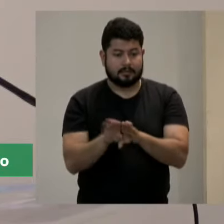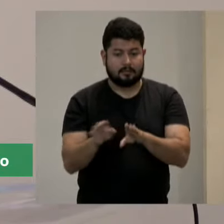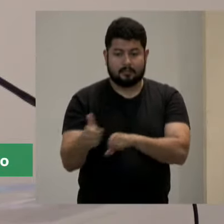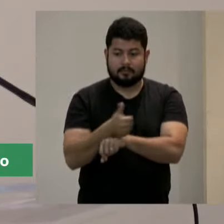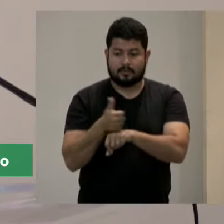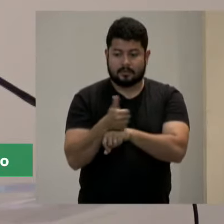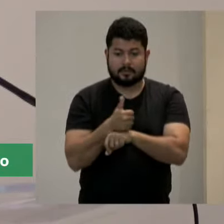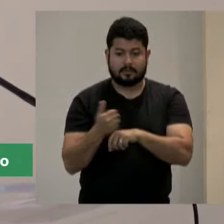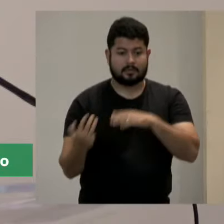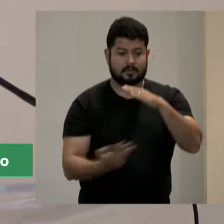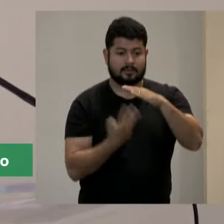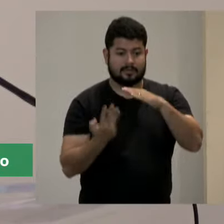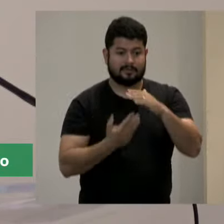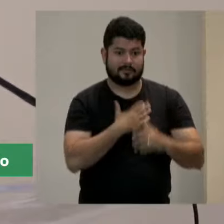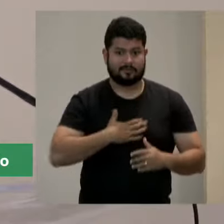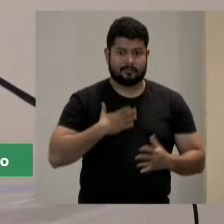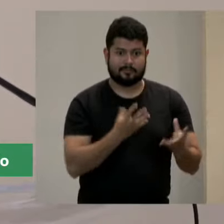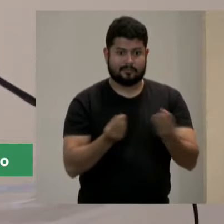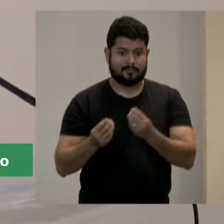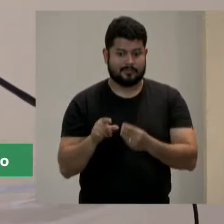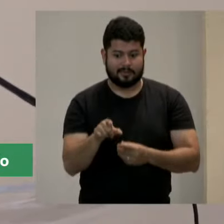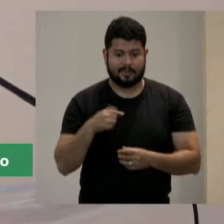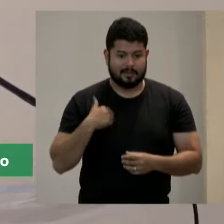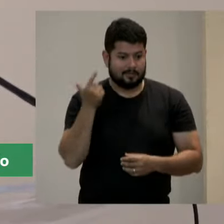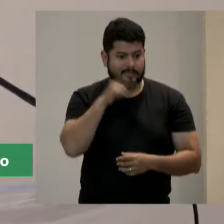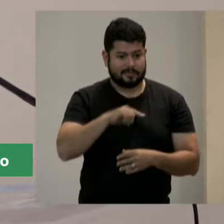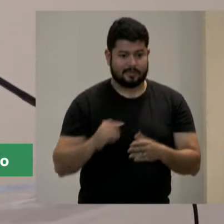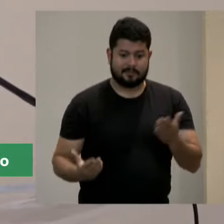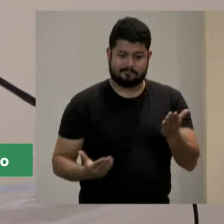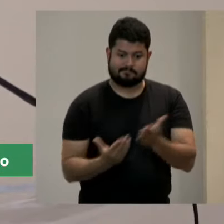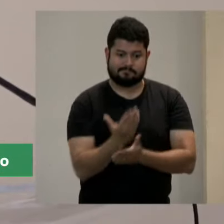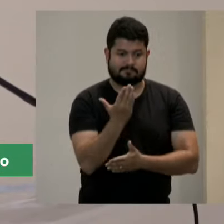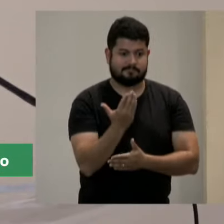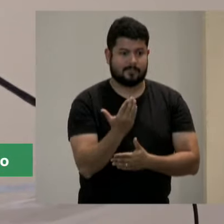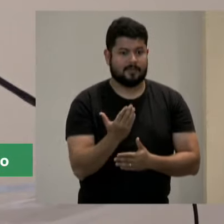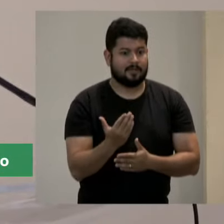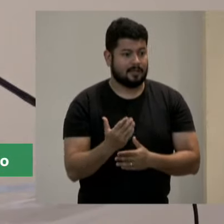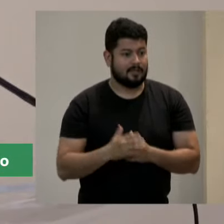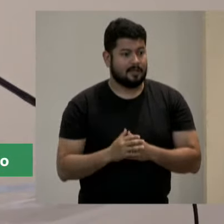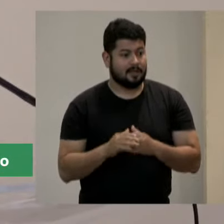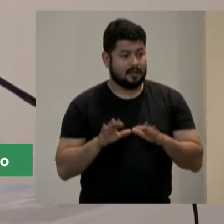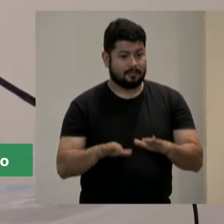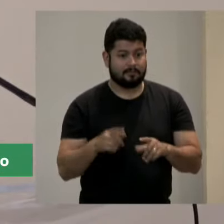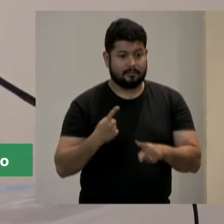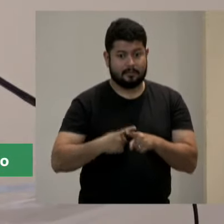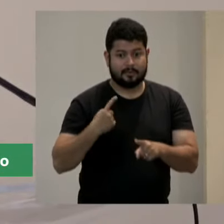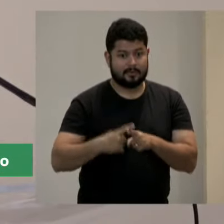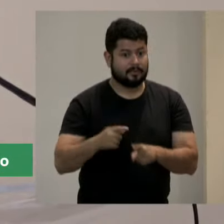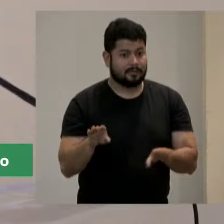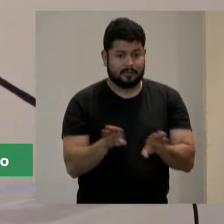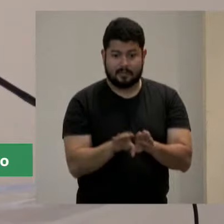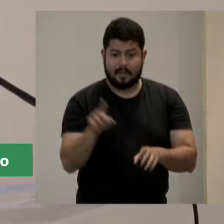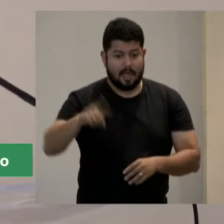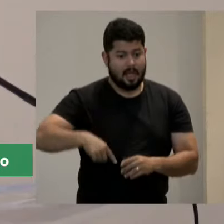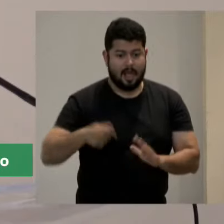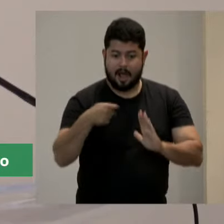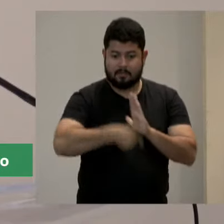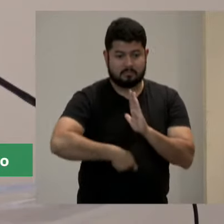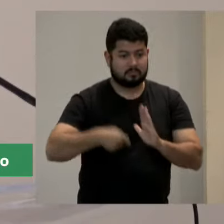terceirizados, que a gente gostaria muito que eles fossem efetivos nossos, né? Porque também é uma luta, não sei se vocês sabem, que a